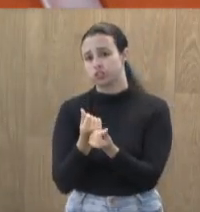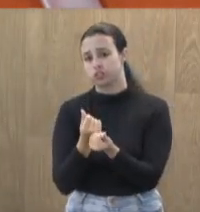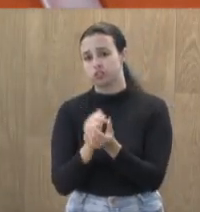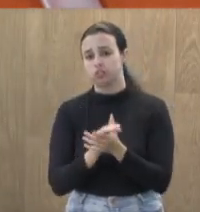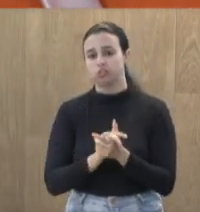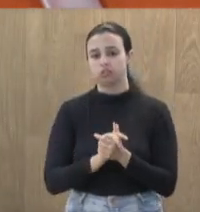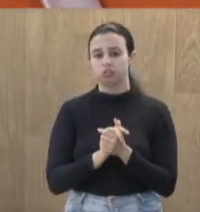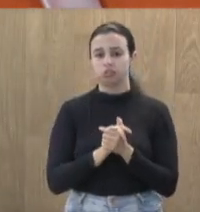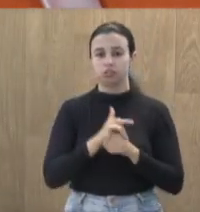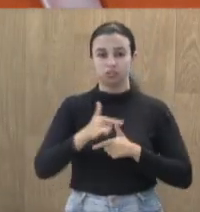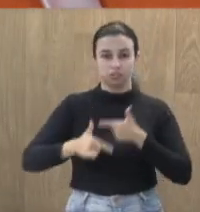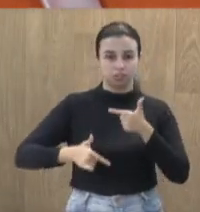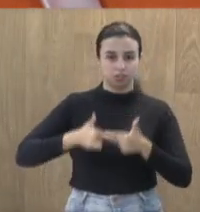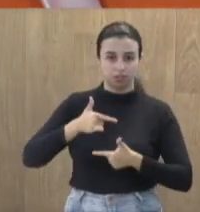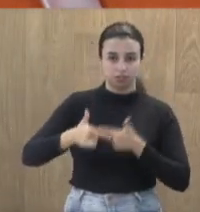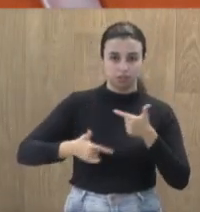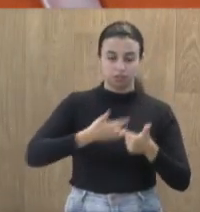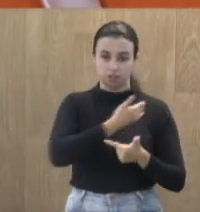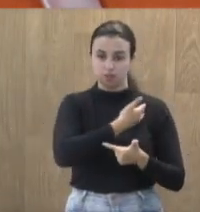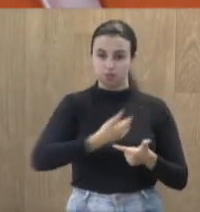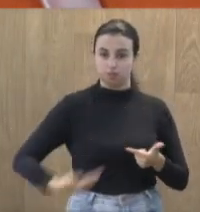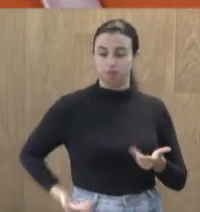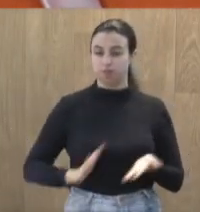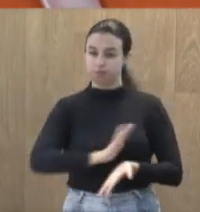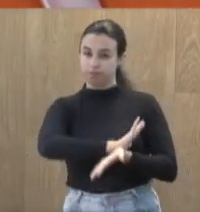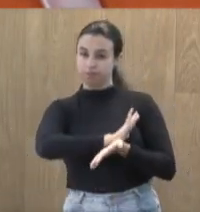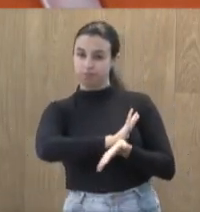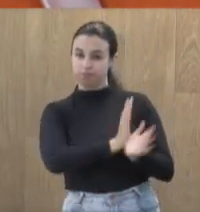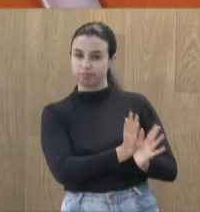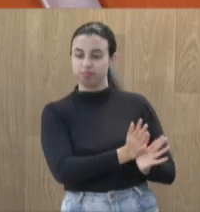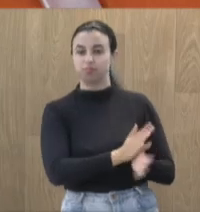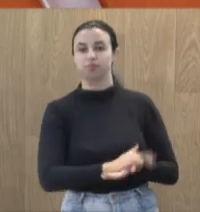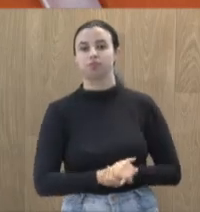Servidor, coitado, massacrado,